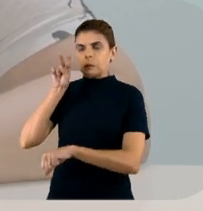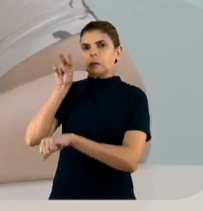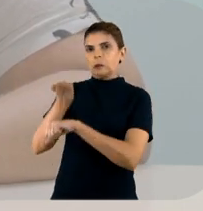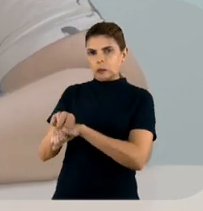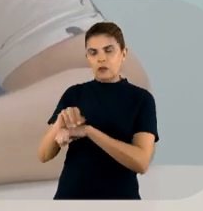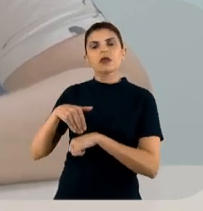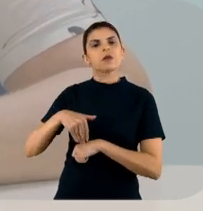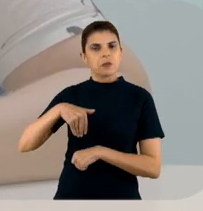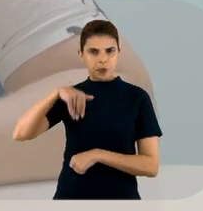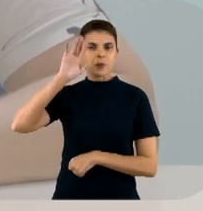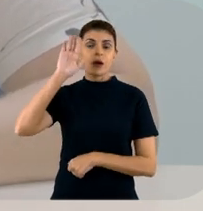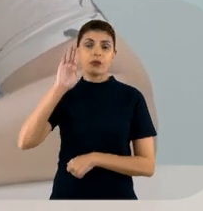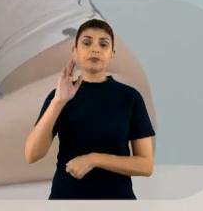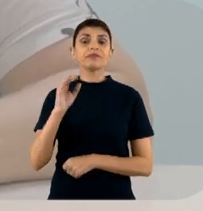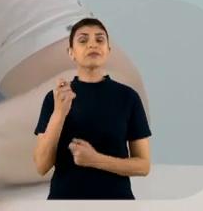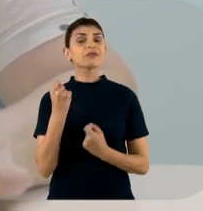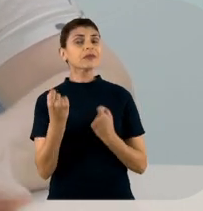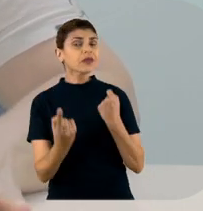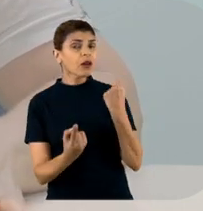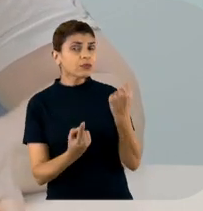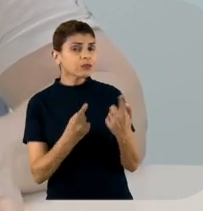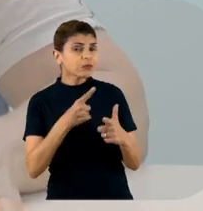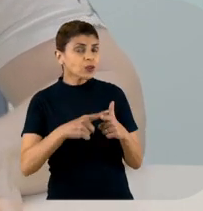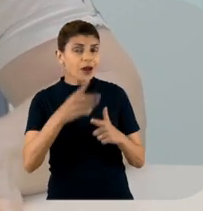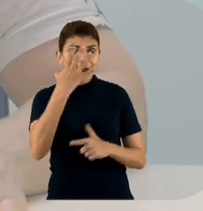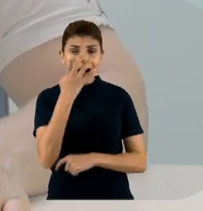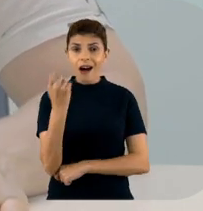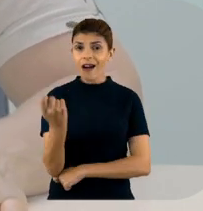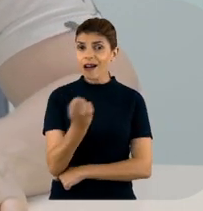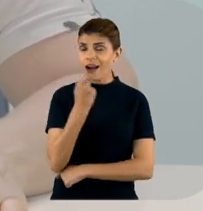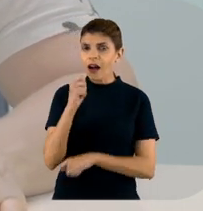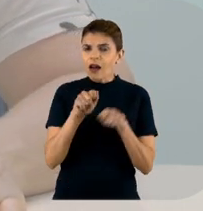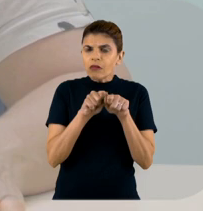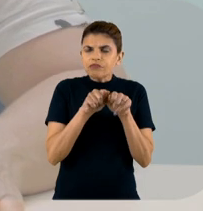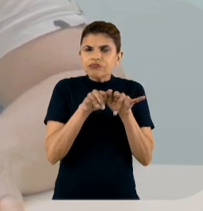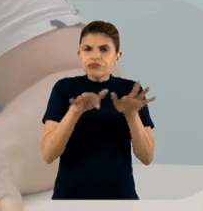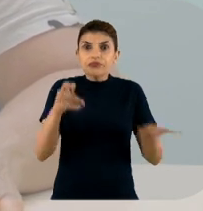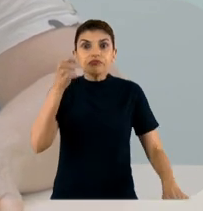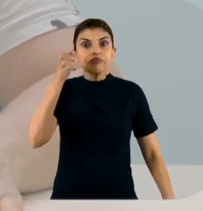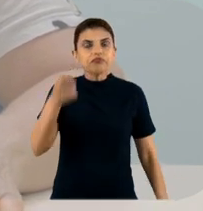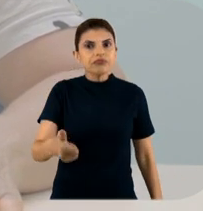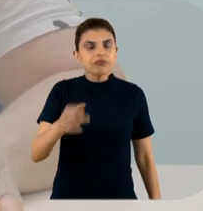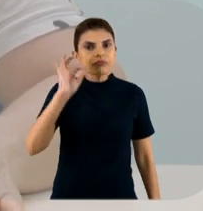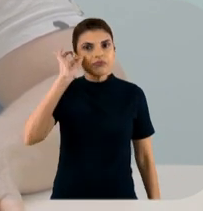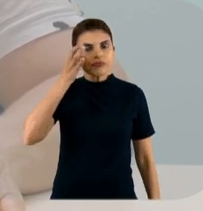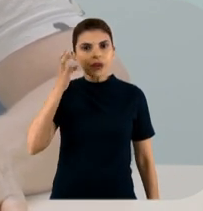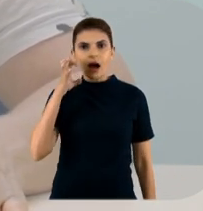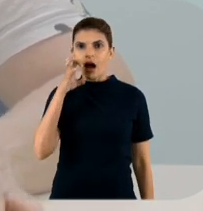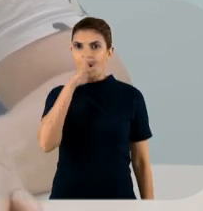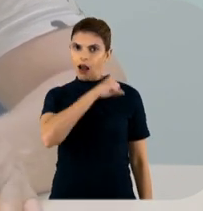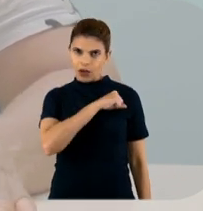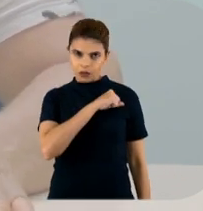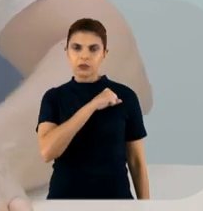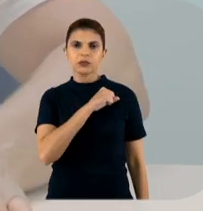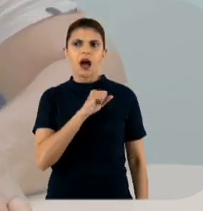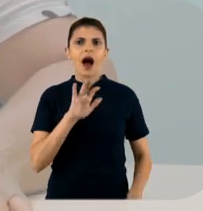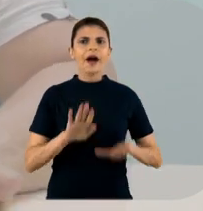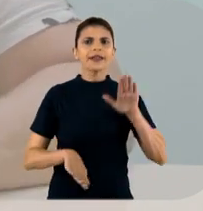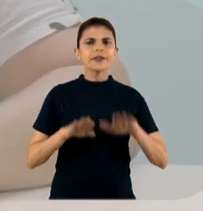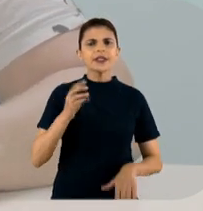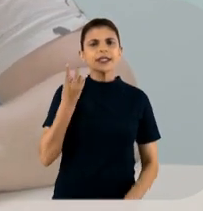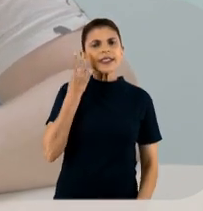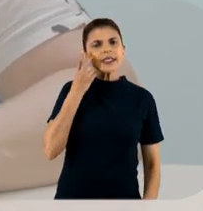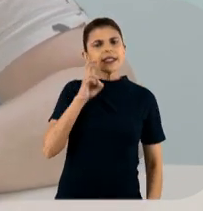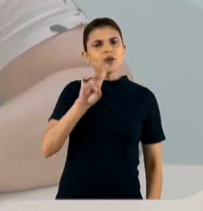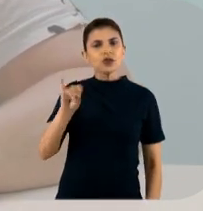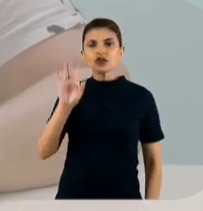sobre isso mas alguns dos casos mais graves também evoluem mais rápido do que isso então alguns casos em C dias já